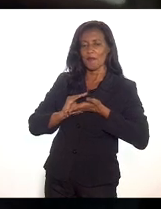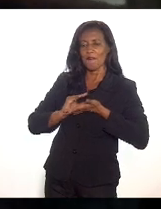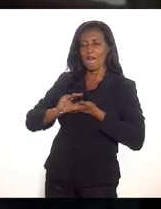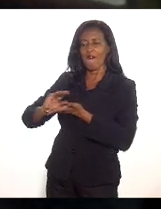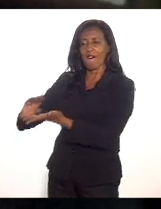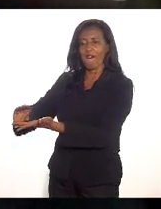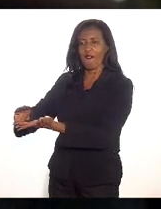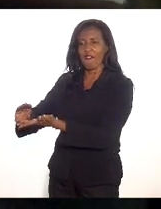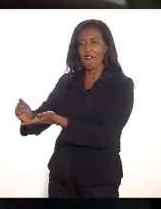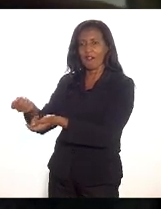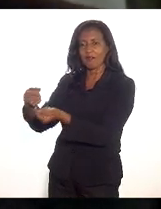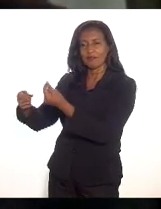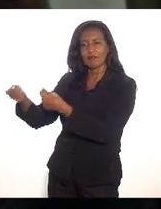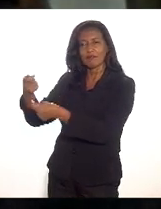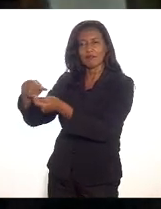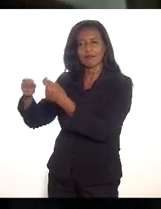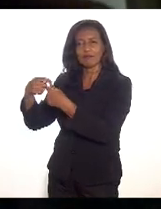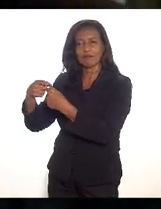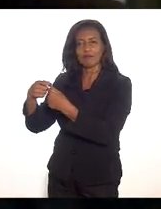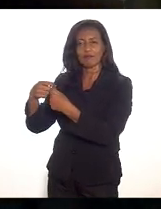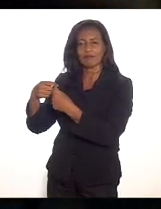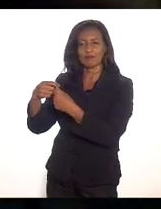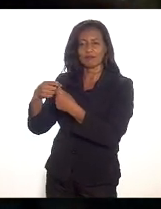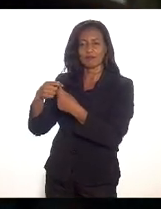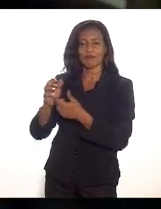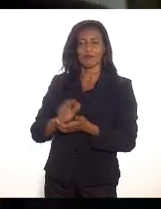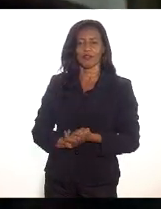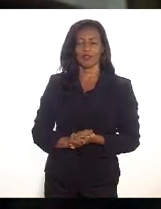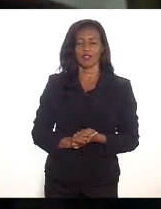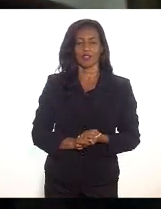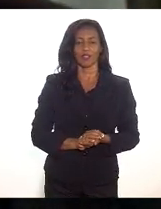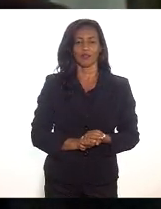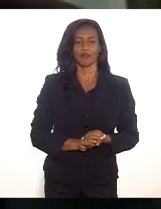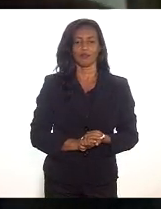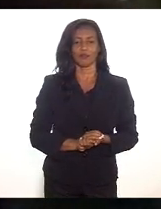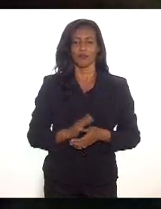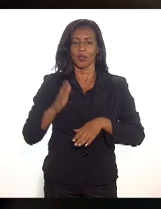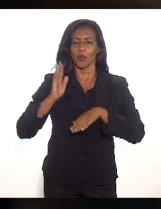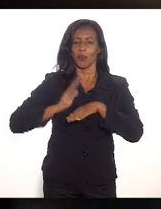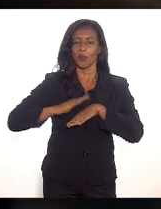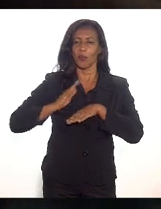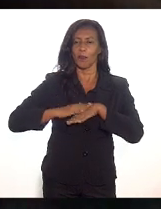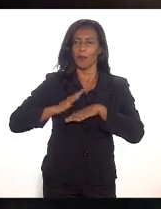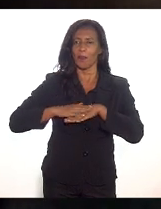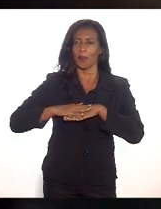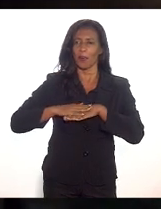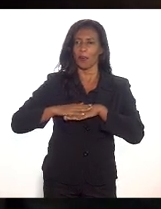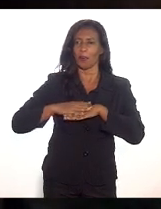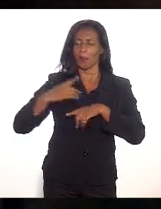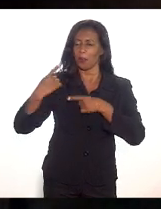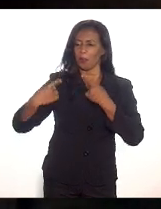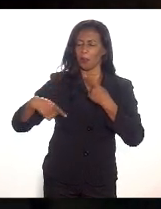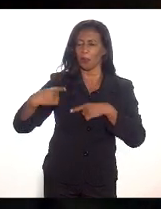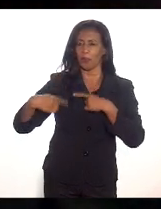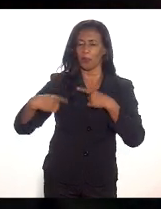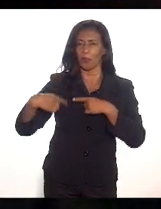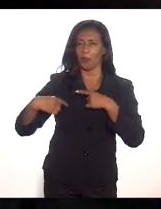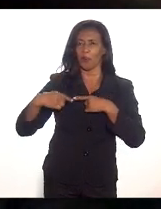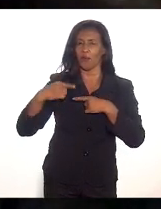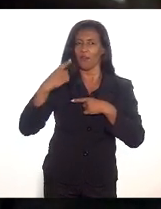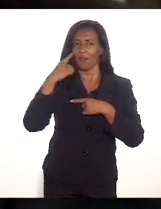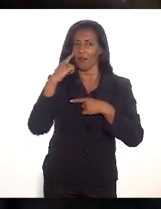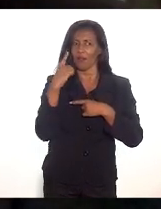investimentos. Ou seja, o próprio arcabouço jurídico acaba dificultando que o ente público capte